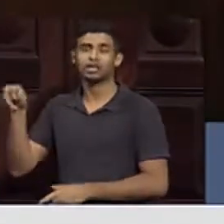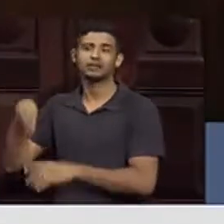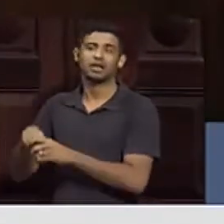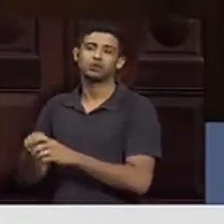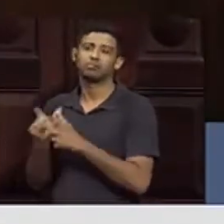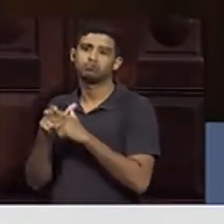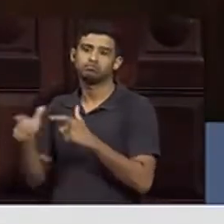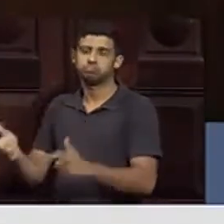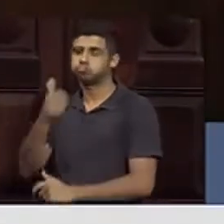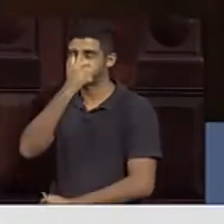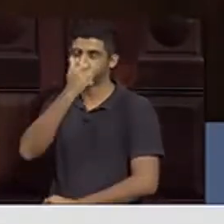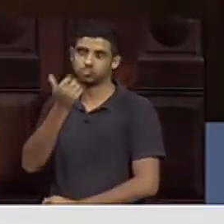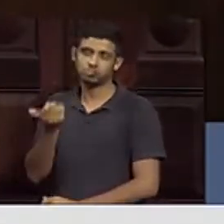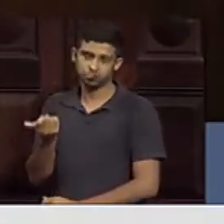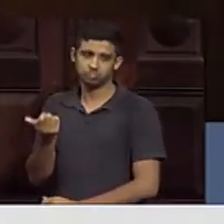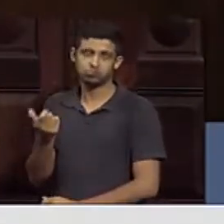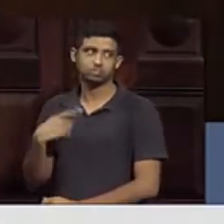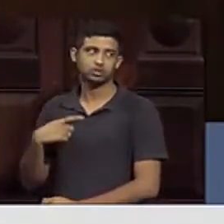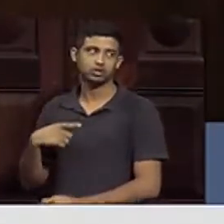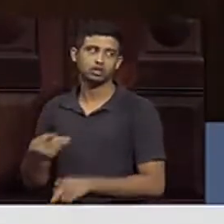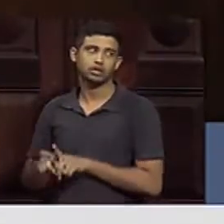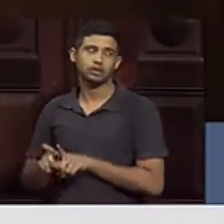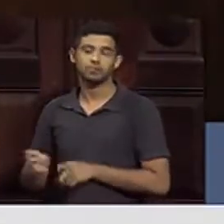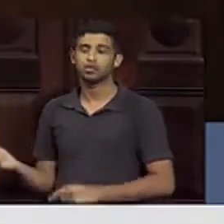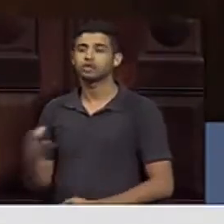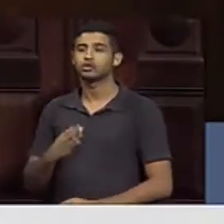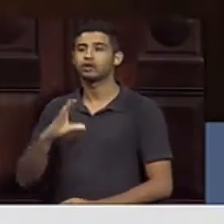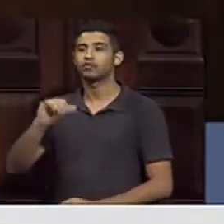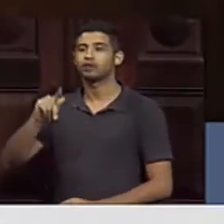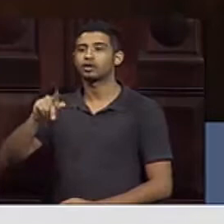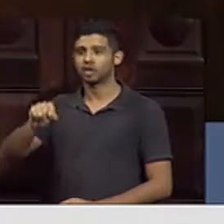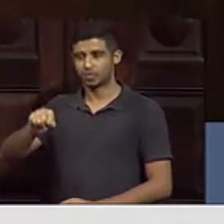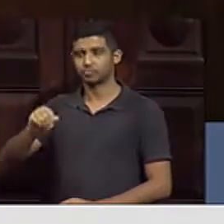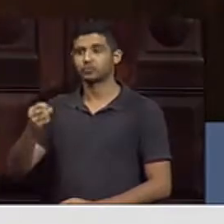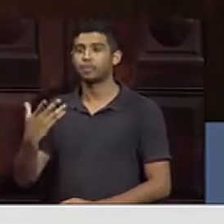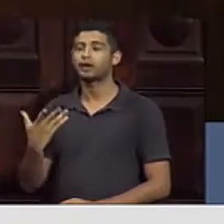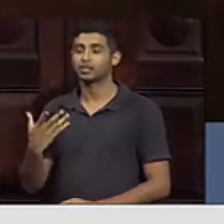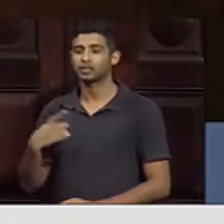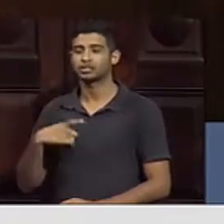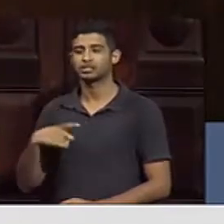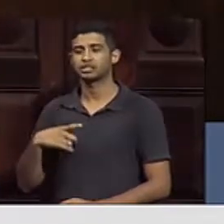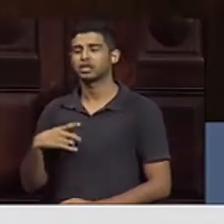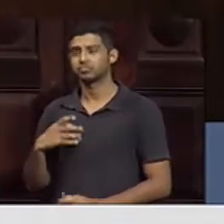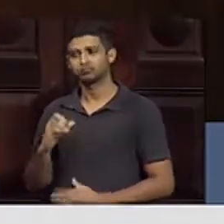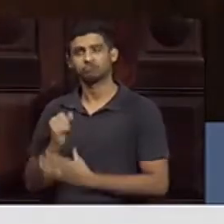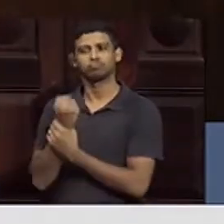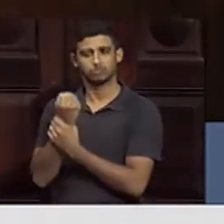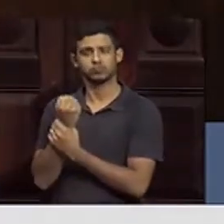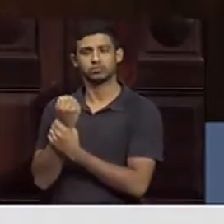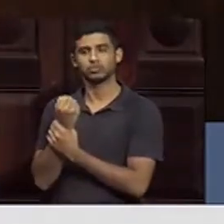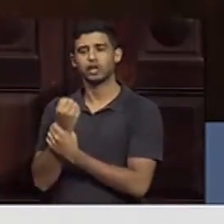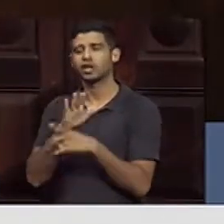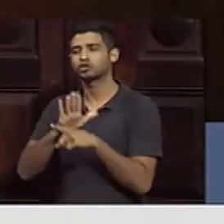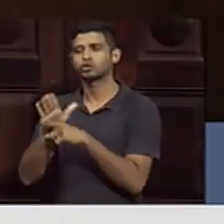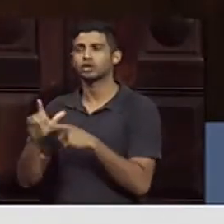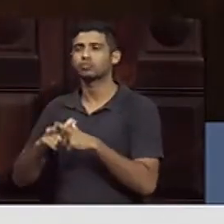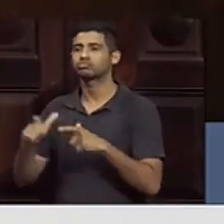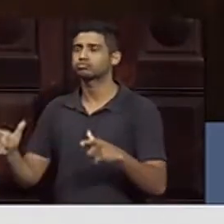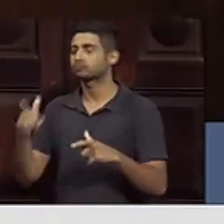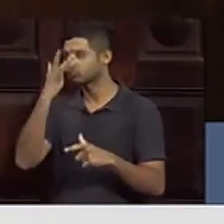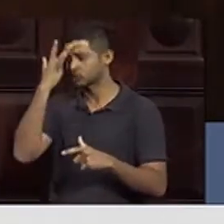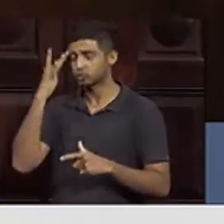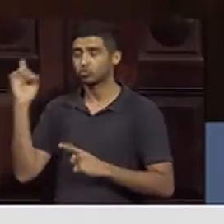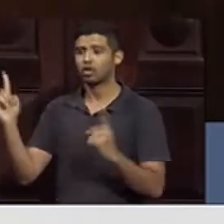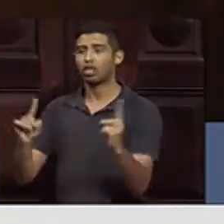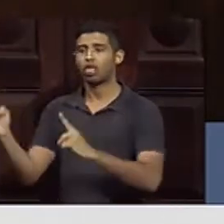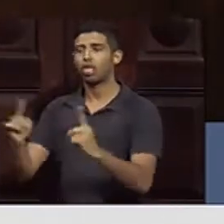e novos CAPs, especialmente um CAPS 3, para garantir uma distribuição territorial e um atendimento para as